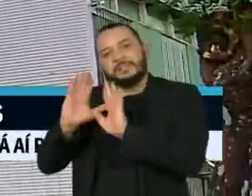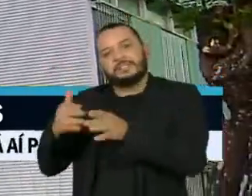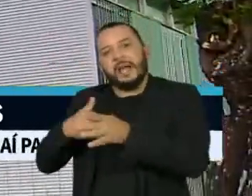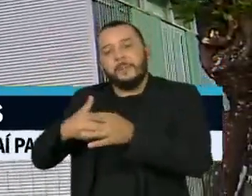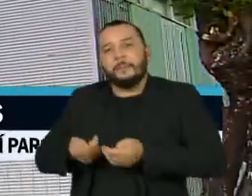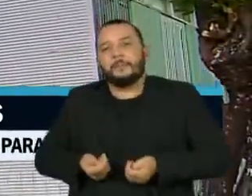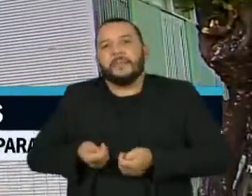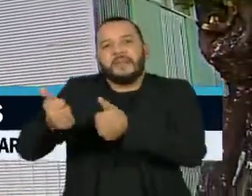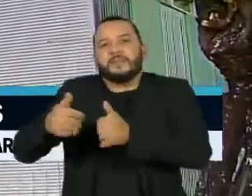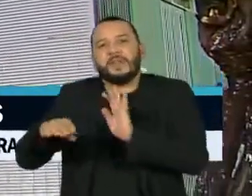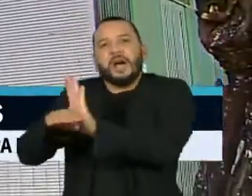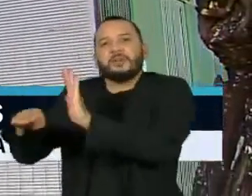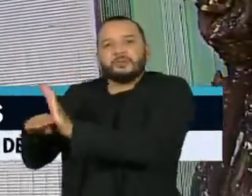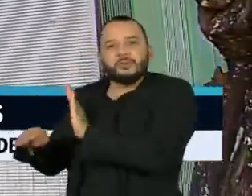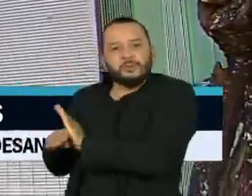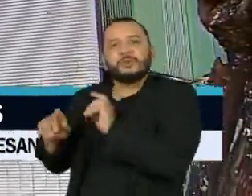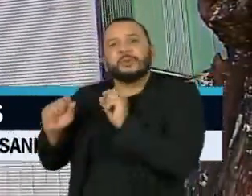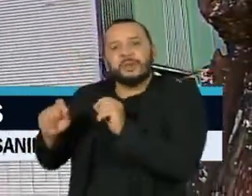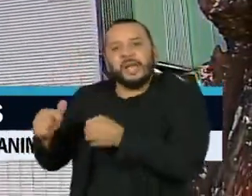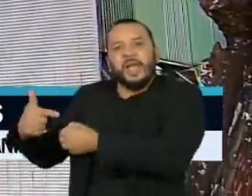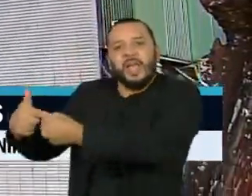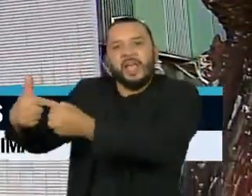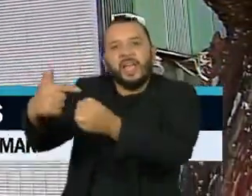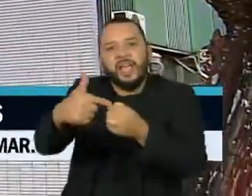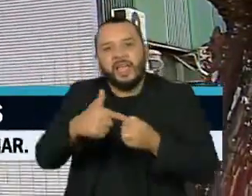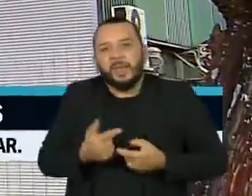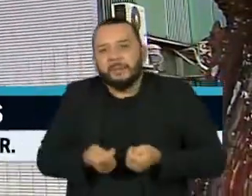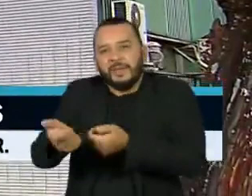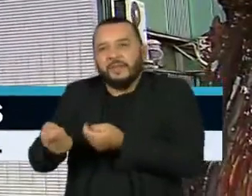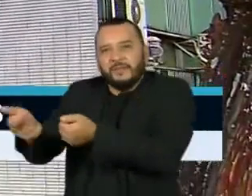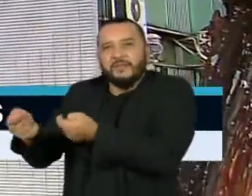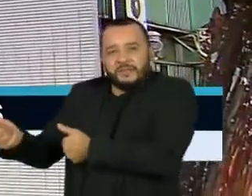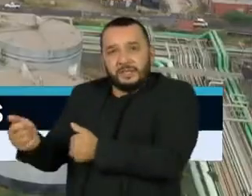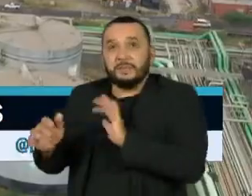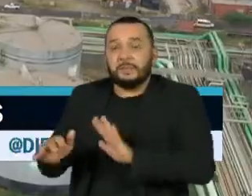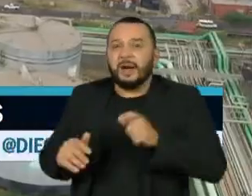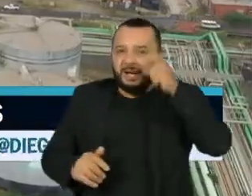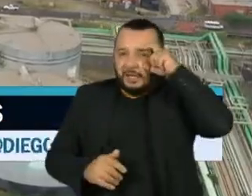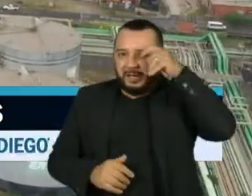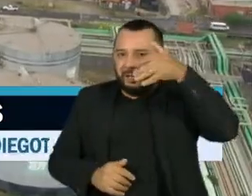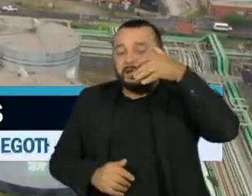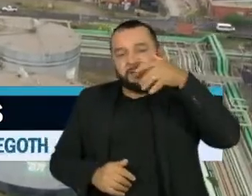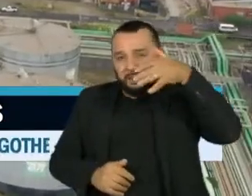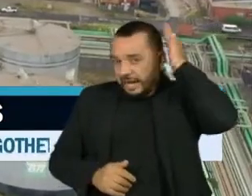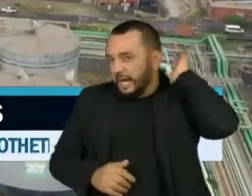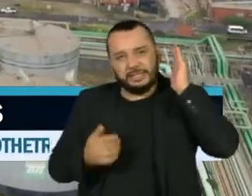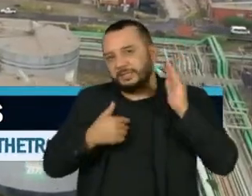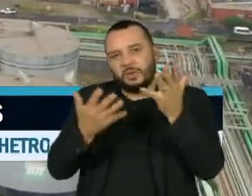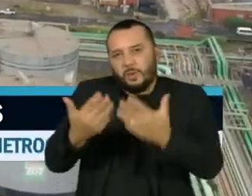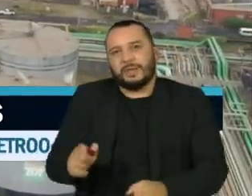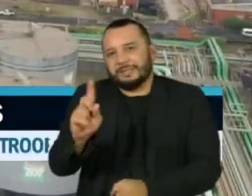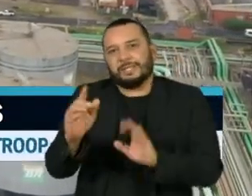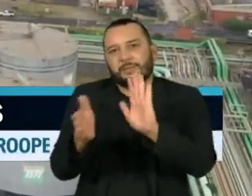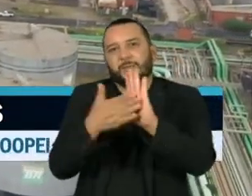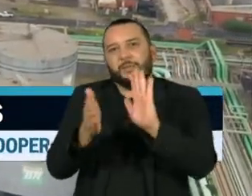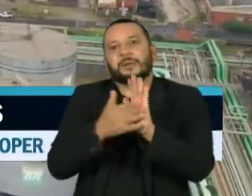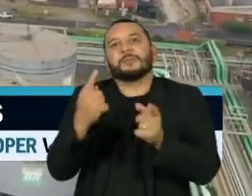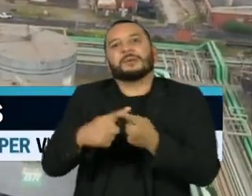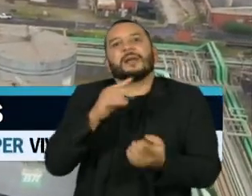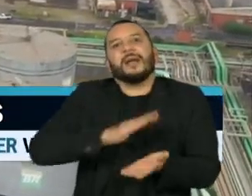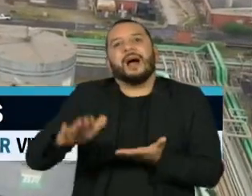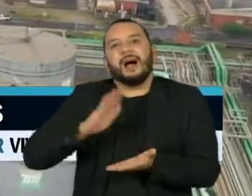Ministério da Economia, um dos únicos setores do governo que são contrários à proposta, estima que a aprovação da PEC custaria